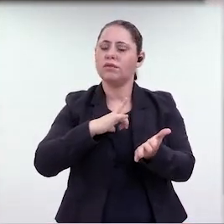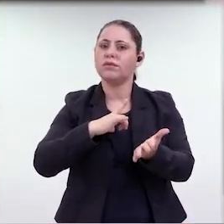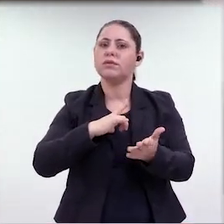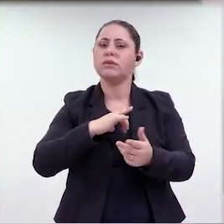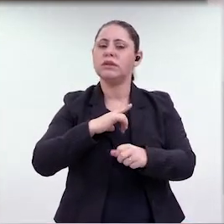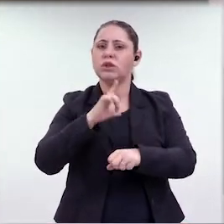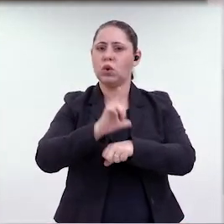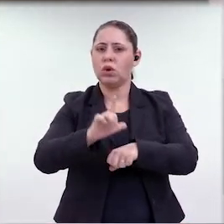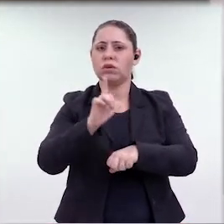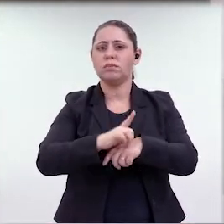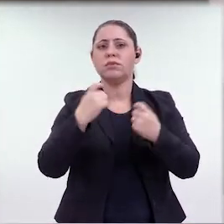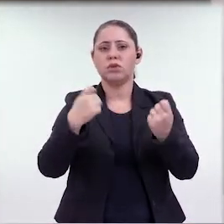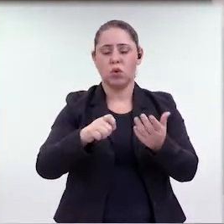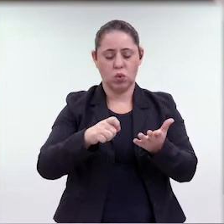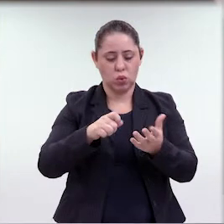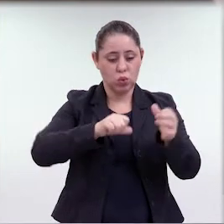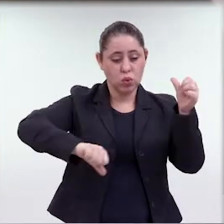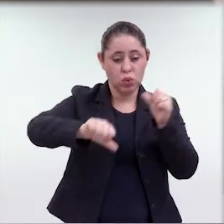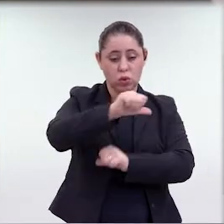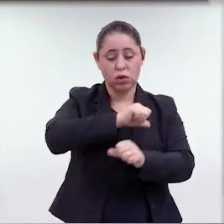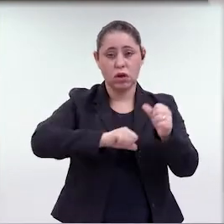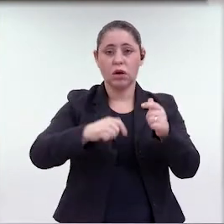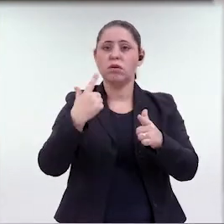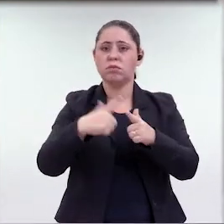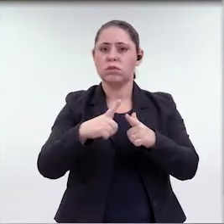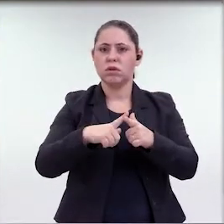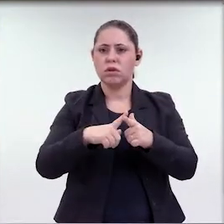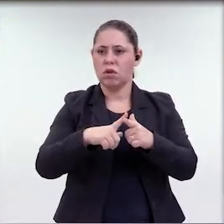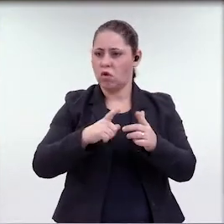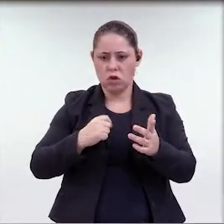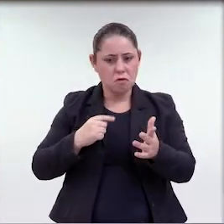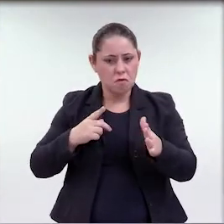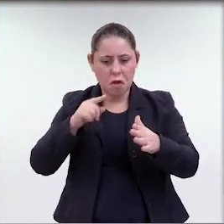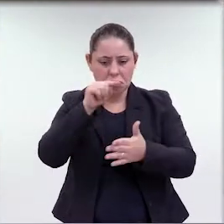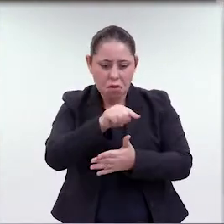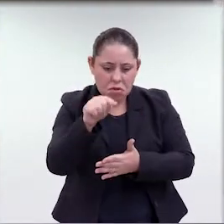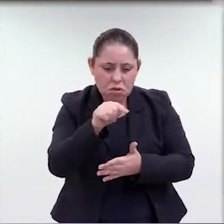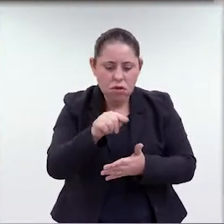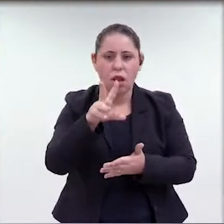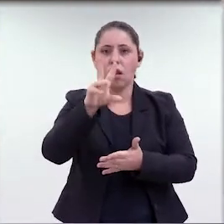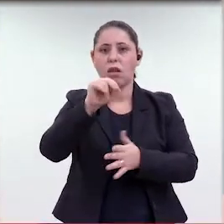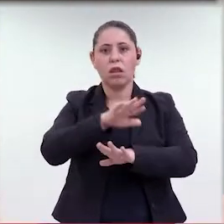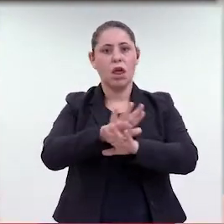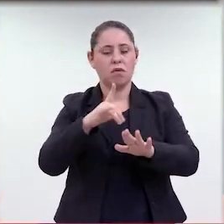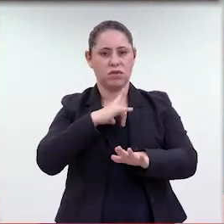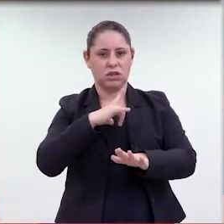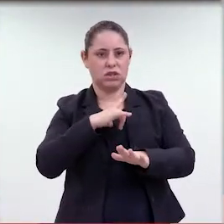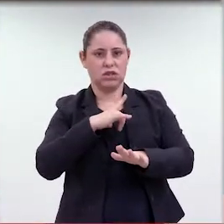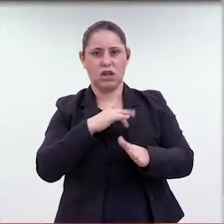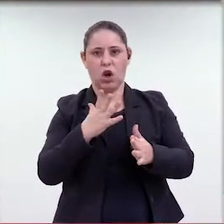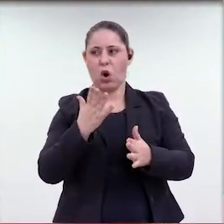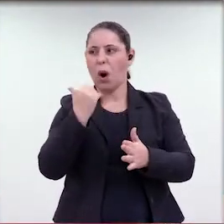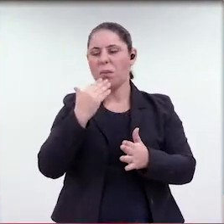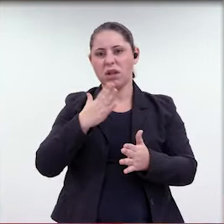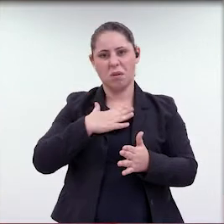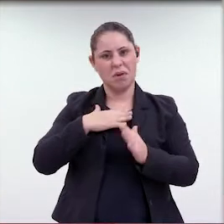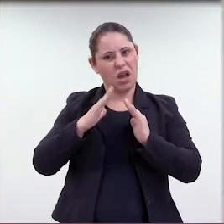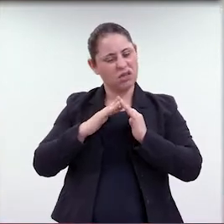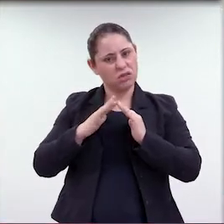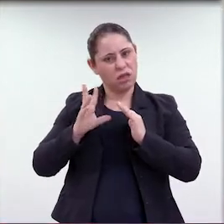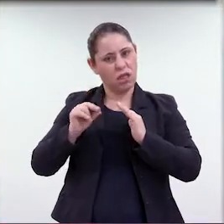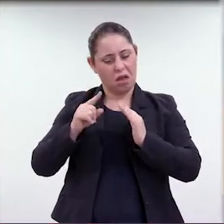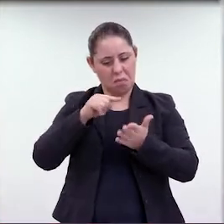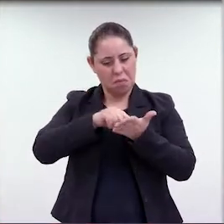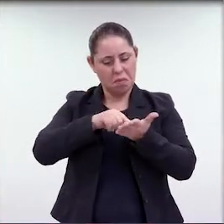trocar as máquinas de cartão, porque teve cliente que brigou, falou, eu não quero ficar apertando os botões quando eu recebo, por exemplo, a comida na minha casa. Então,